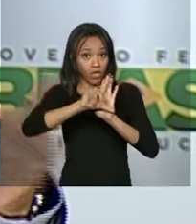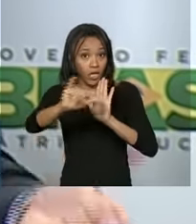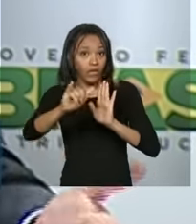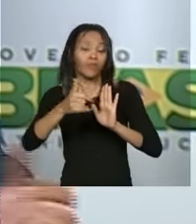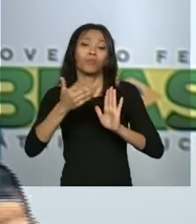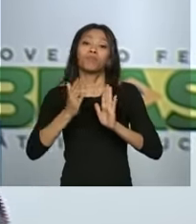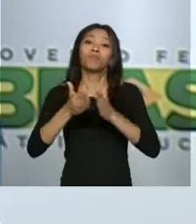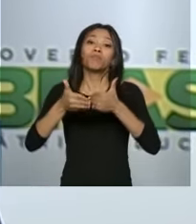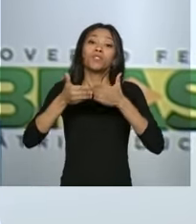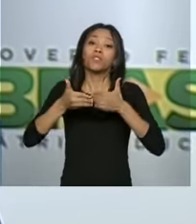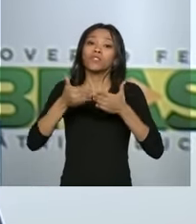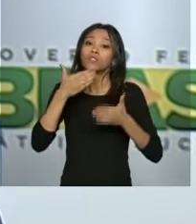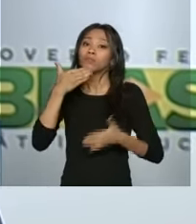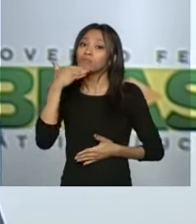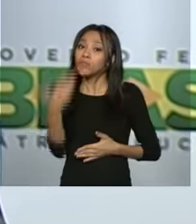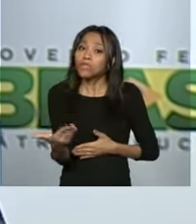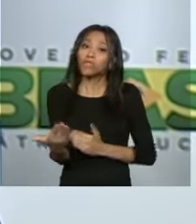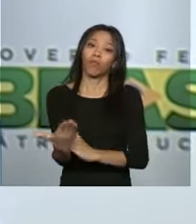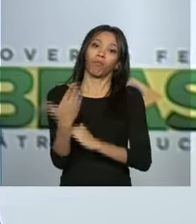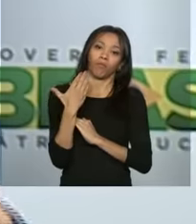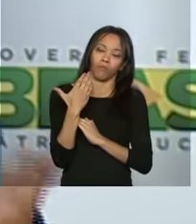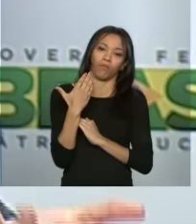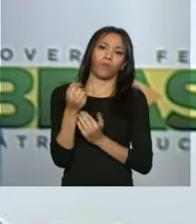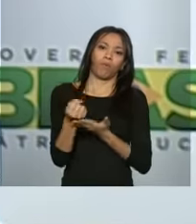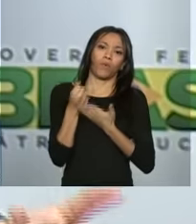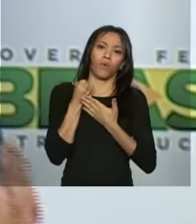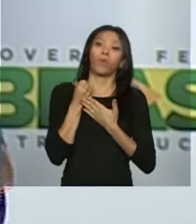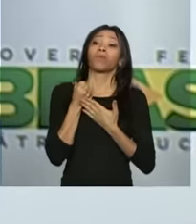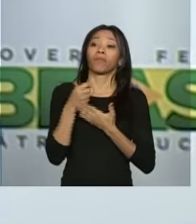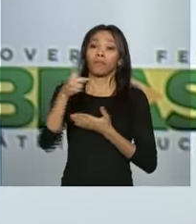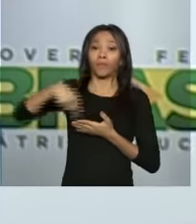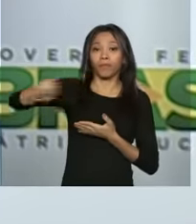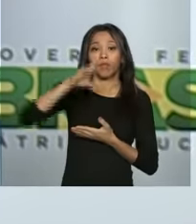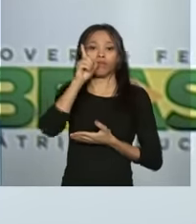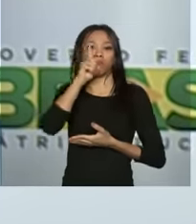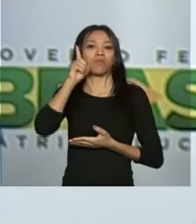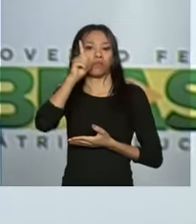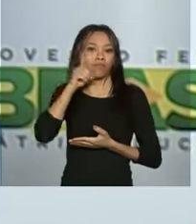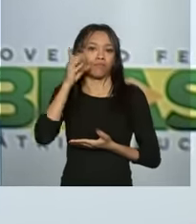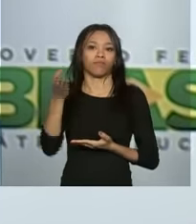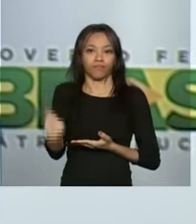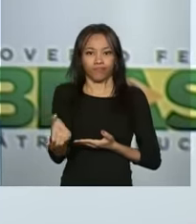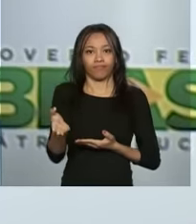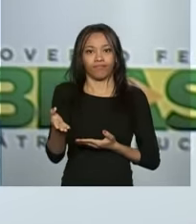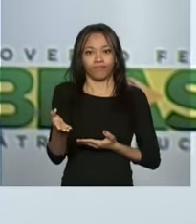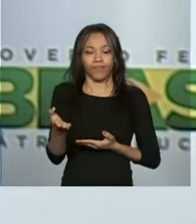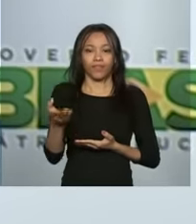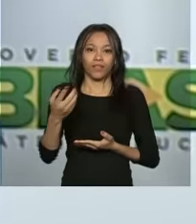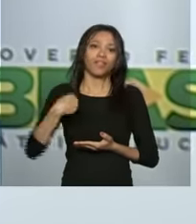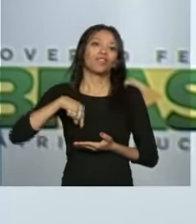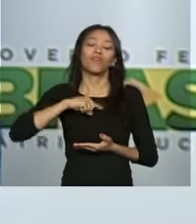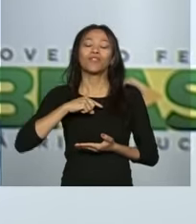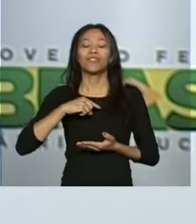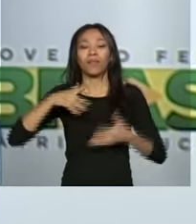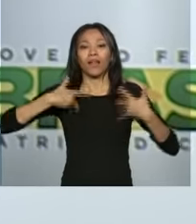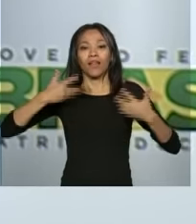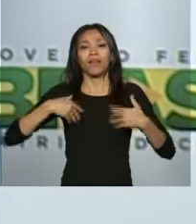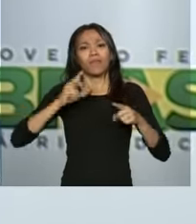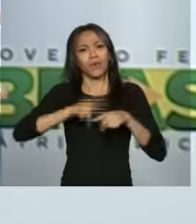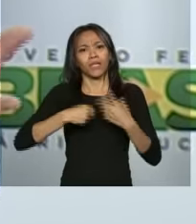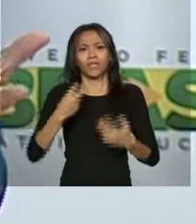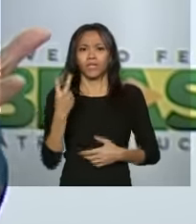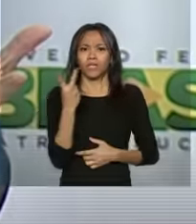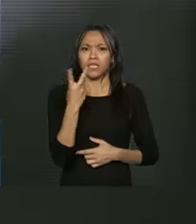parlamentares na Câmara e no senado que se mobilizaram nós tivemos essa felicidade de ter as cpis concomitantemente